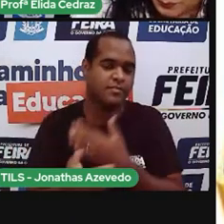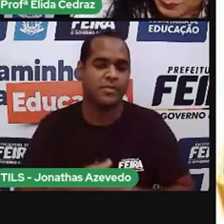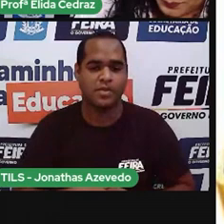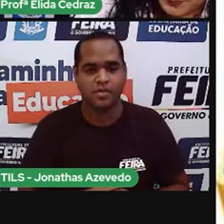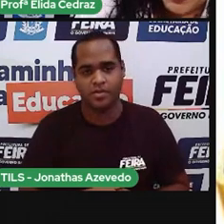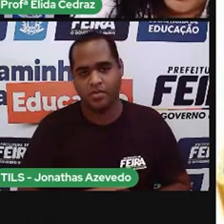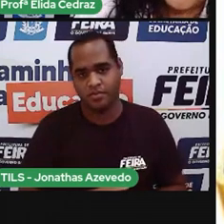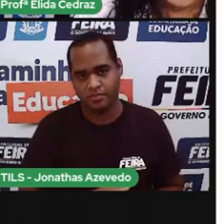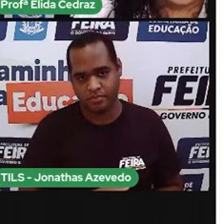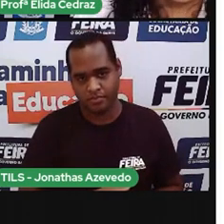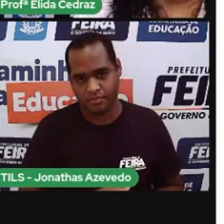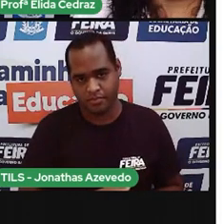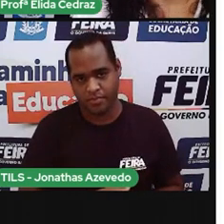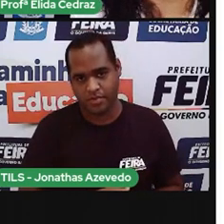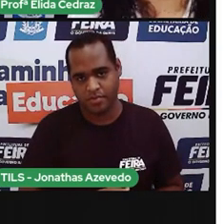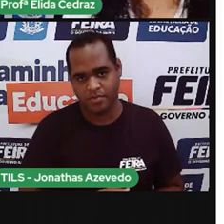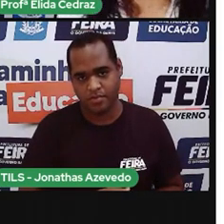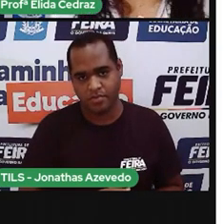quilo.